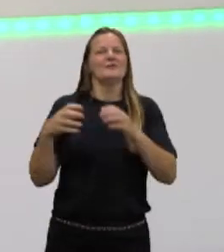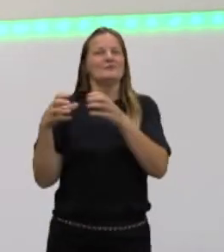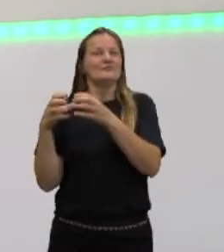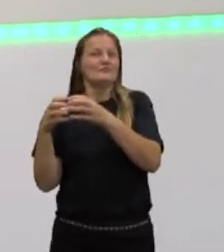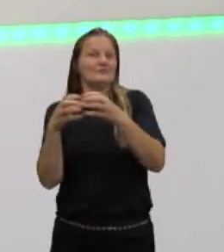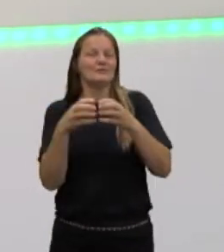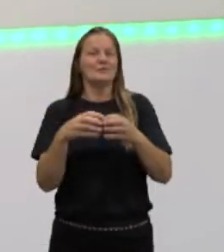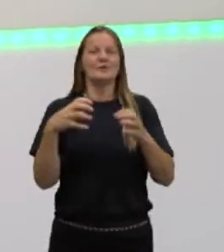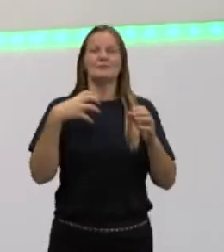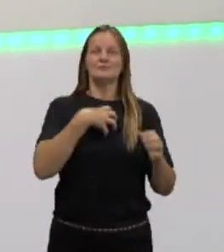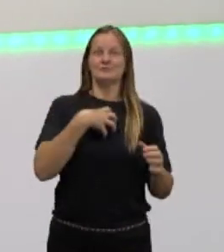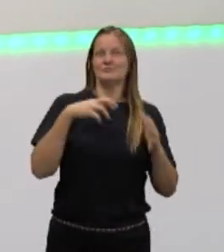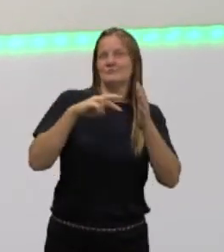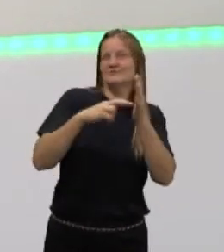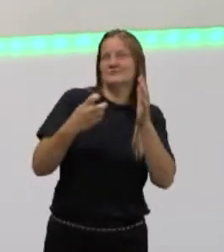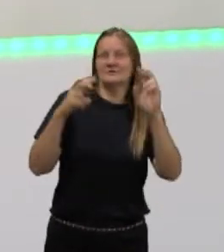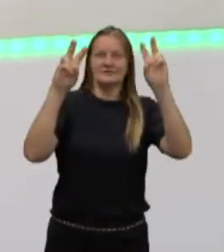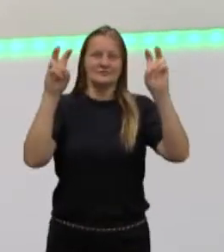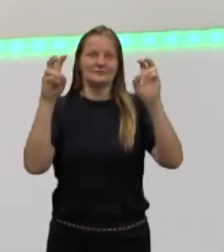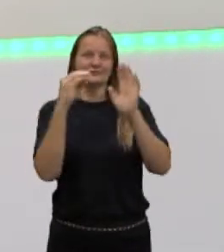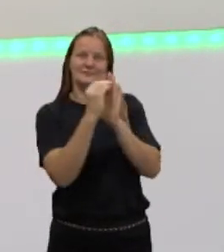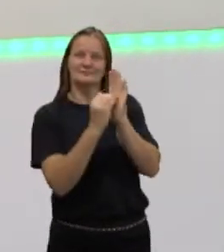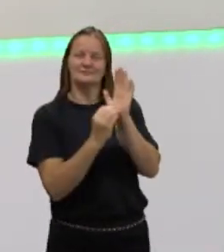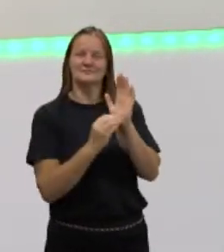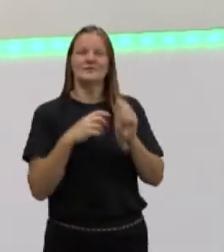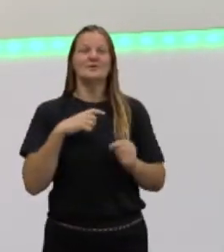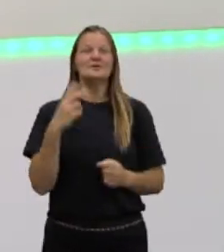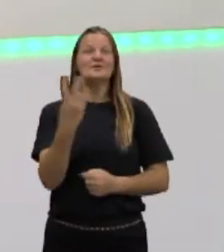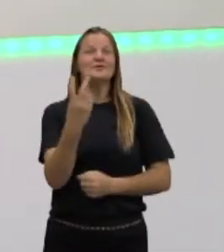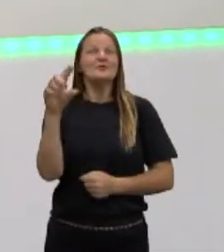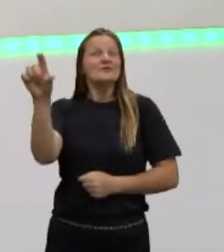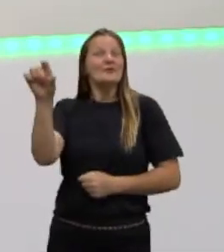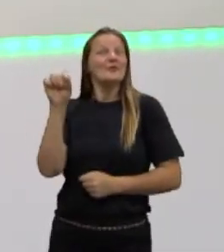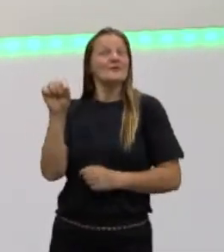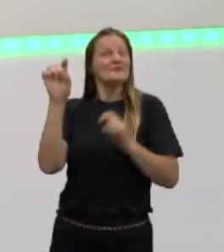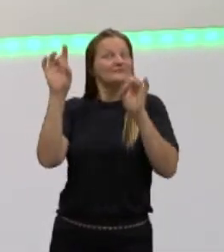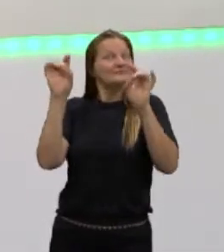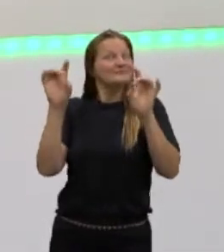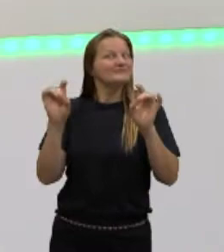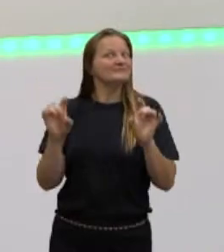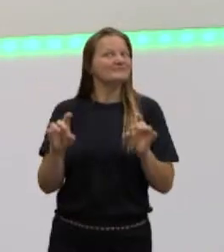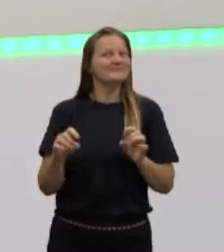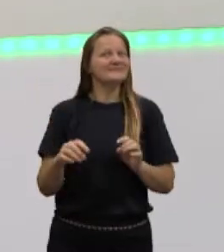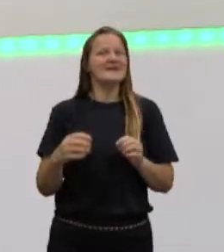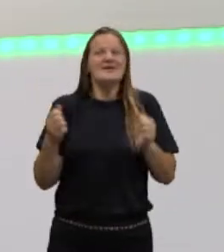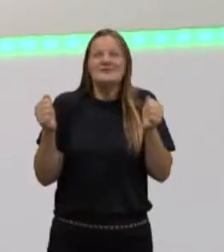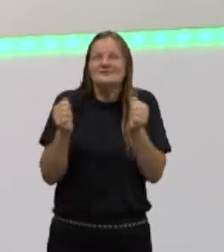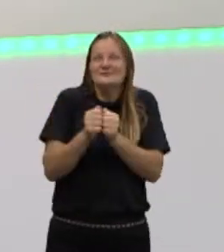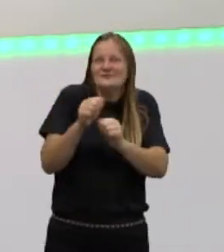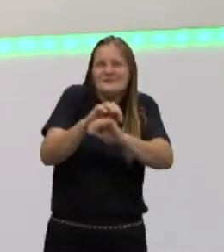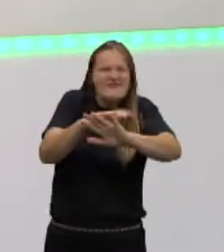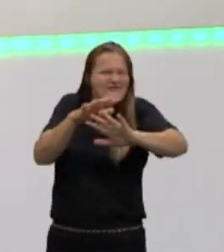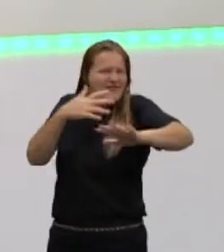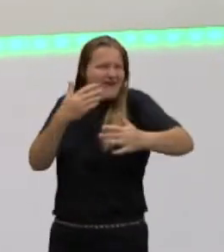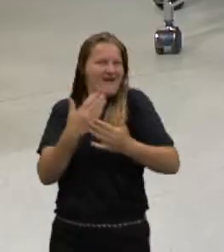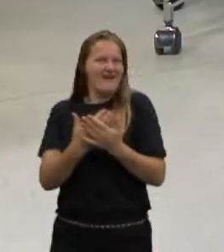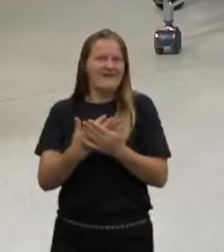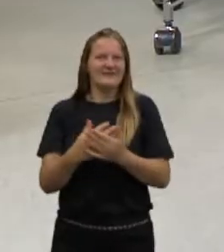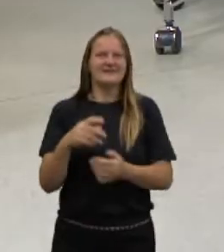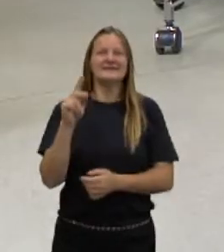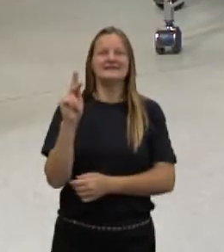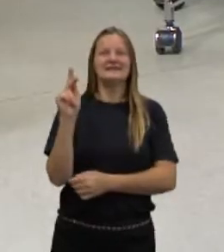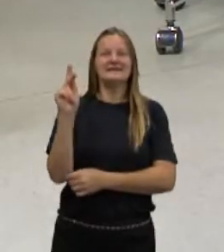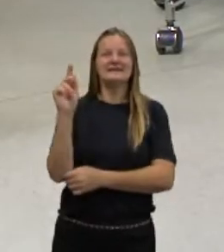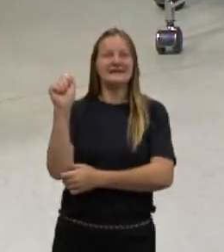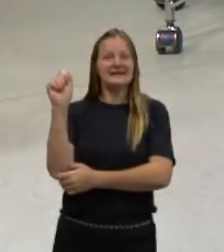o bloco de semântica. Hoje eu estou aqui com duas convidadas especiais que vão ajudar a brilhantar a nossa aula: a professora Kátia